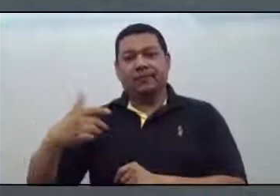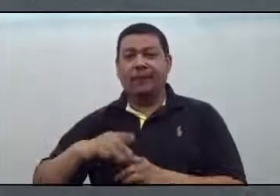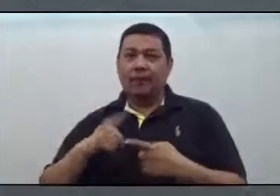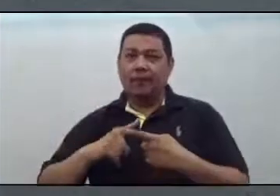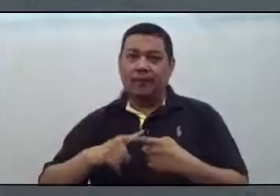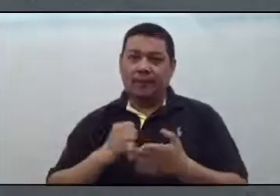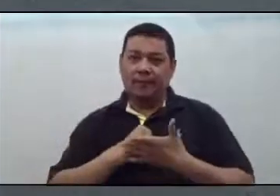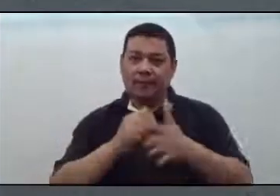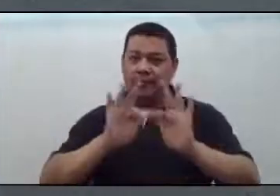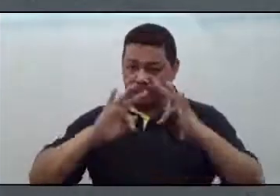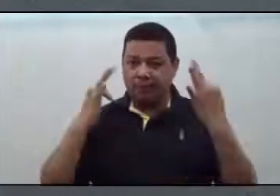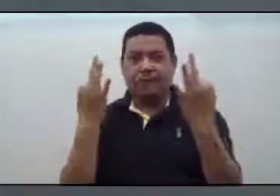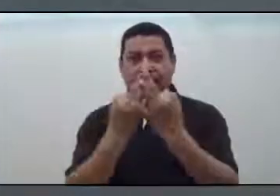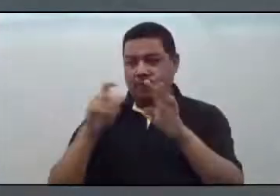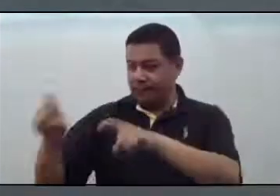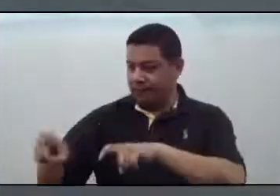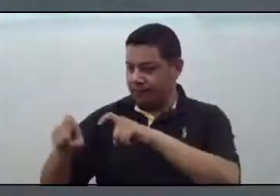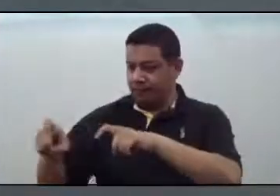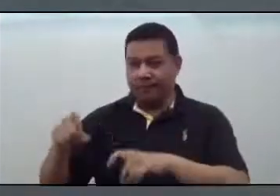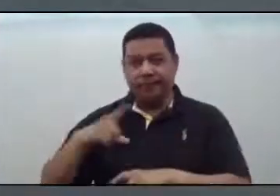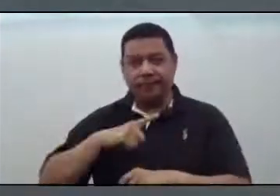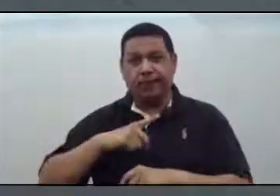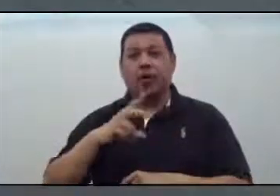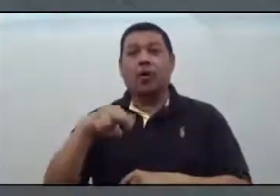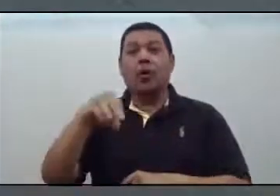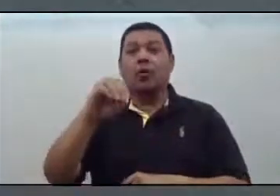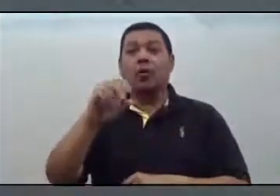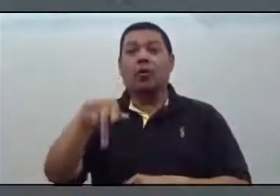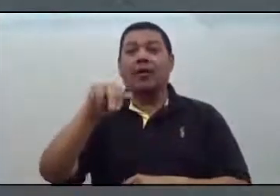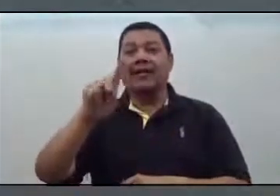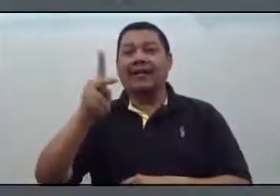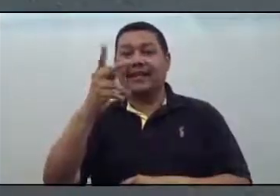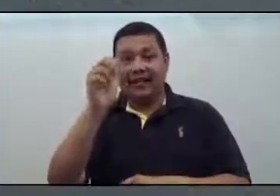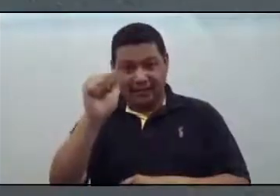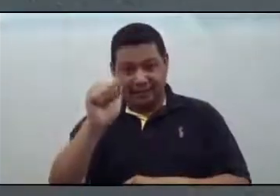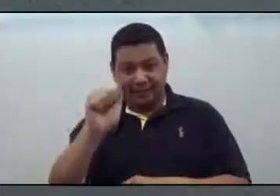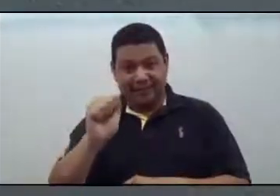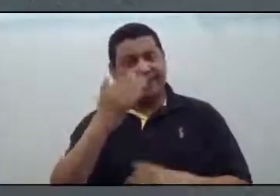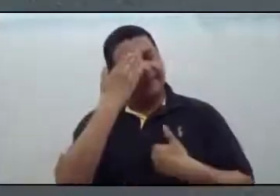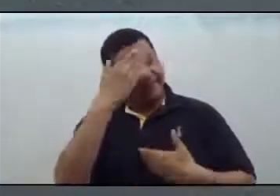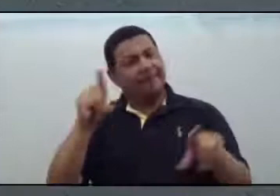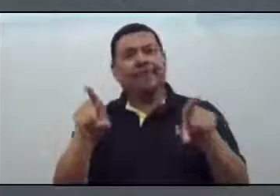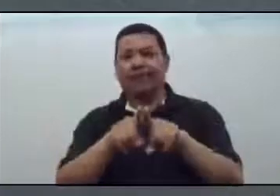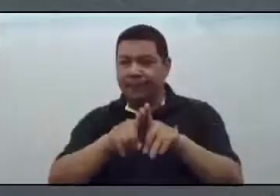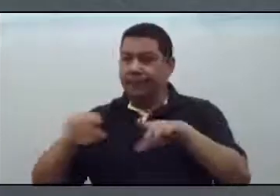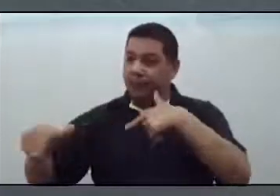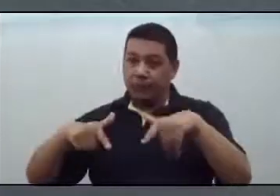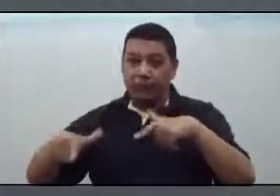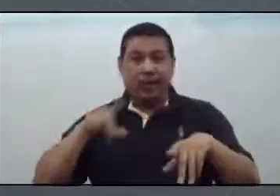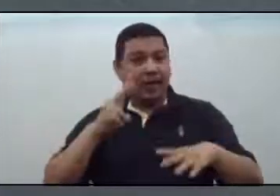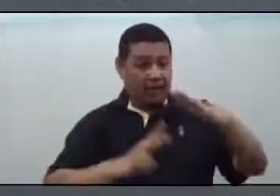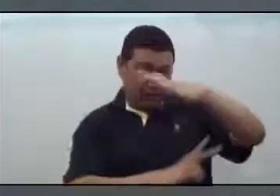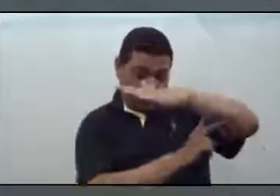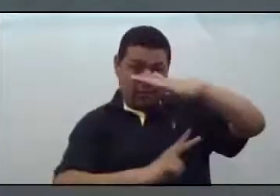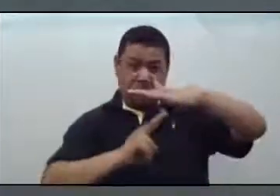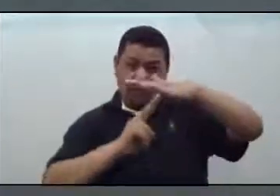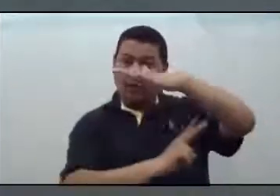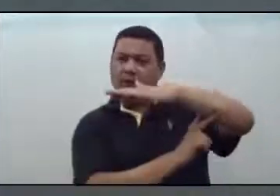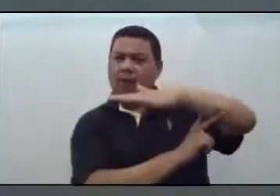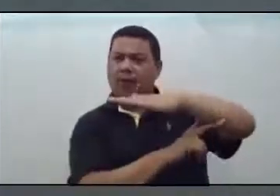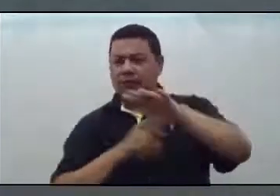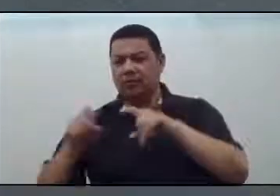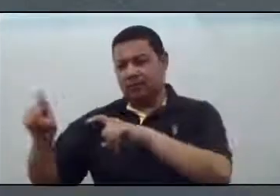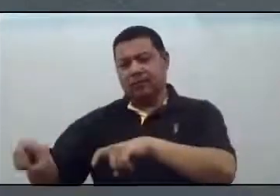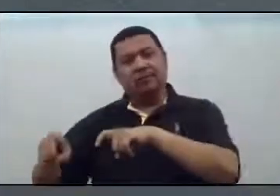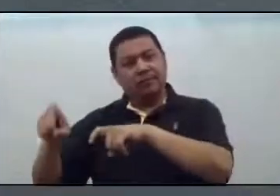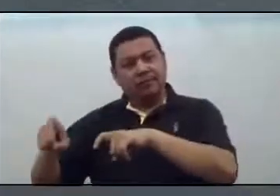família do produtor rural Moquinha. Agradecer também o trabalho que vocês fizeram na ponte na linha 10 ali. Na primeira ponte